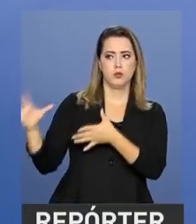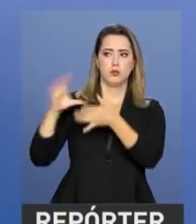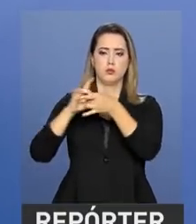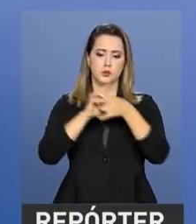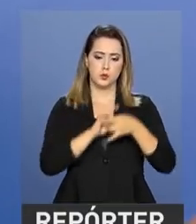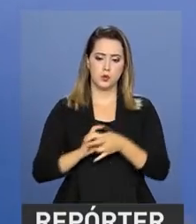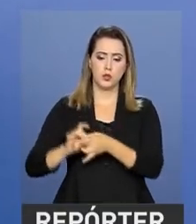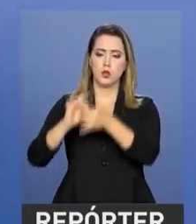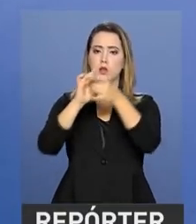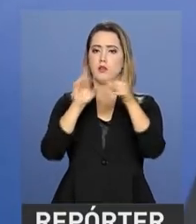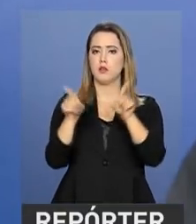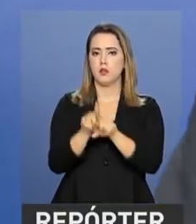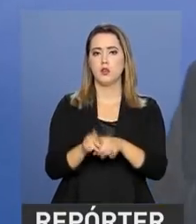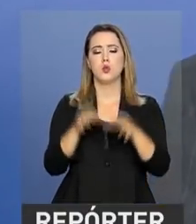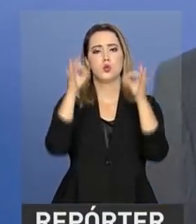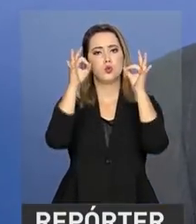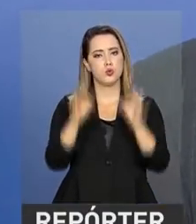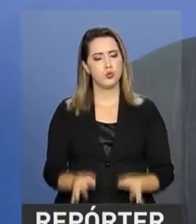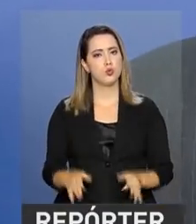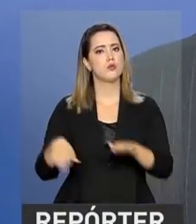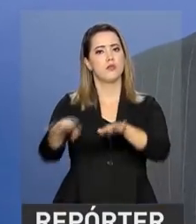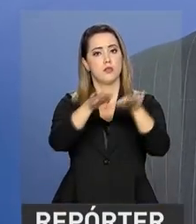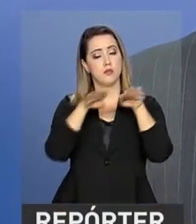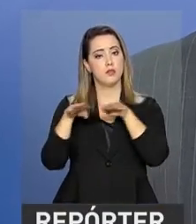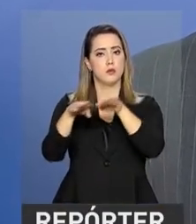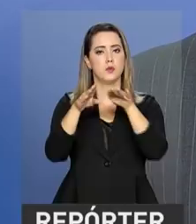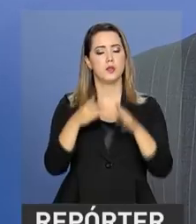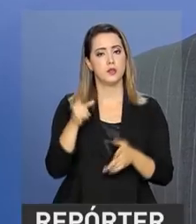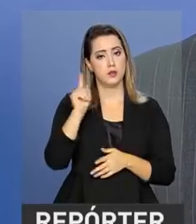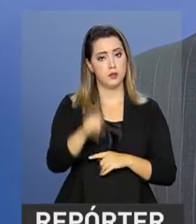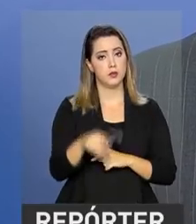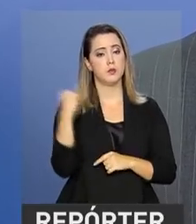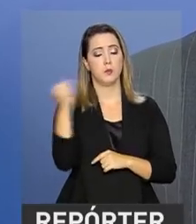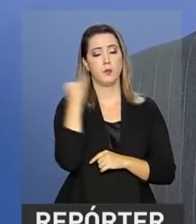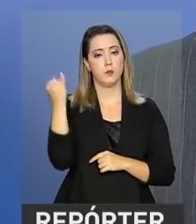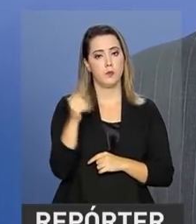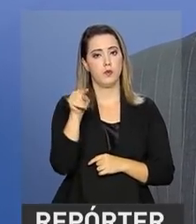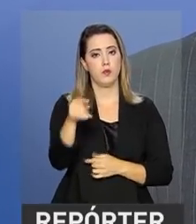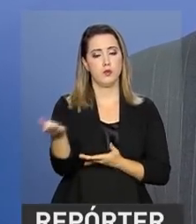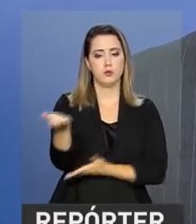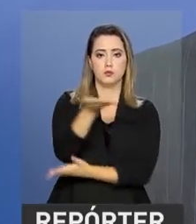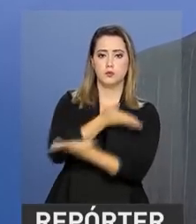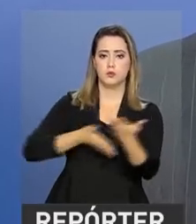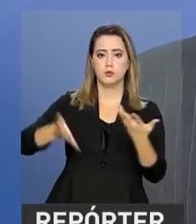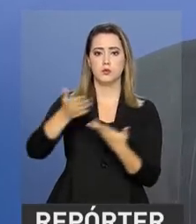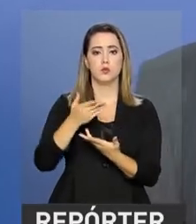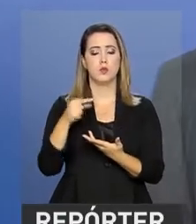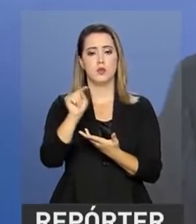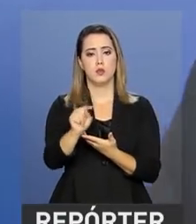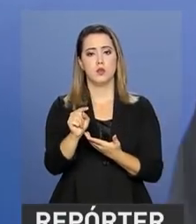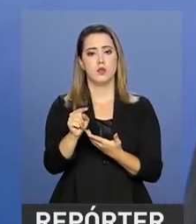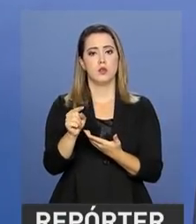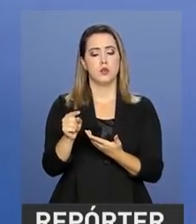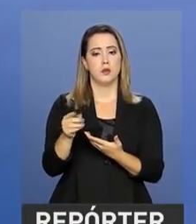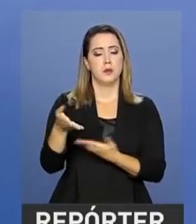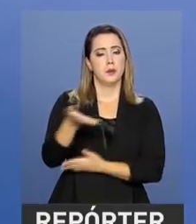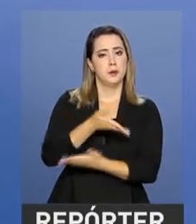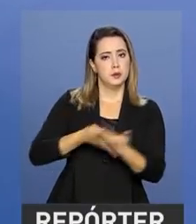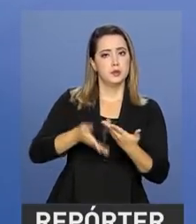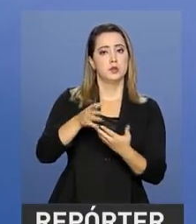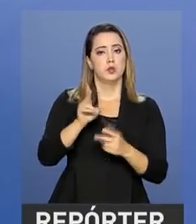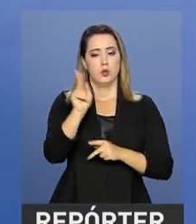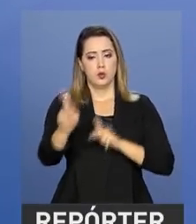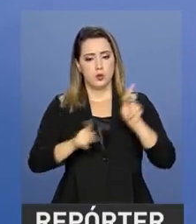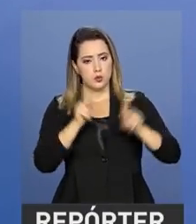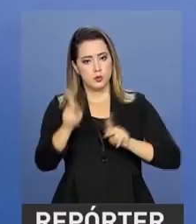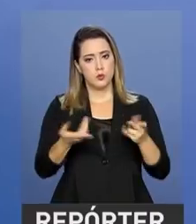justas e equilibradas ea importância do intercâmbio de esporte entre os povos como instrumento de